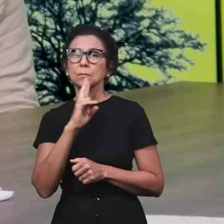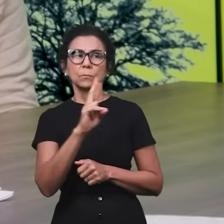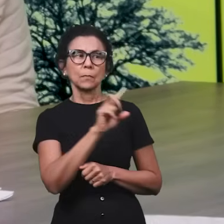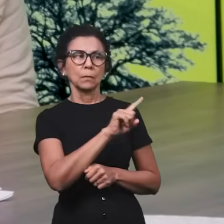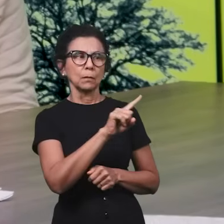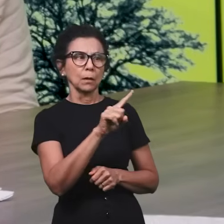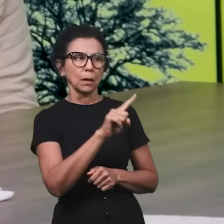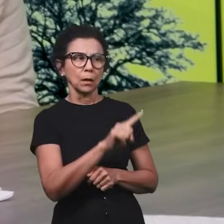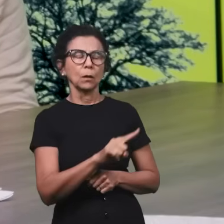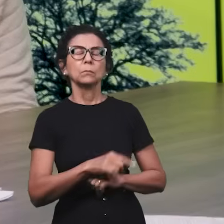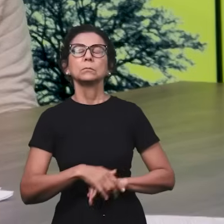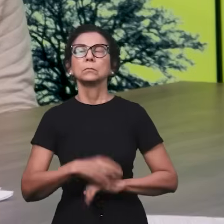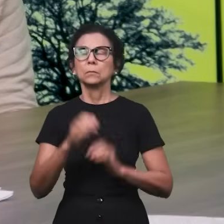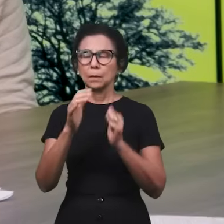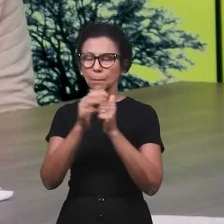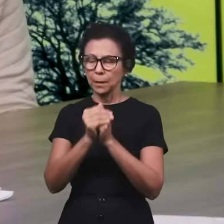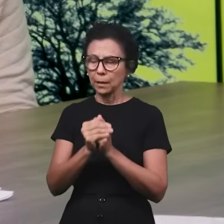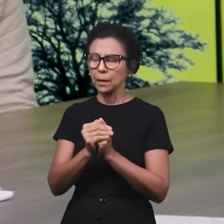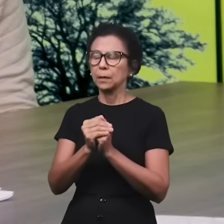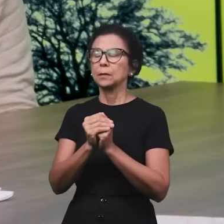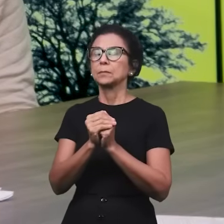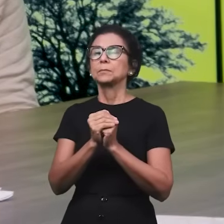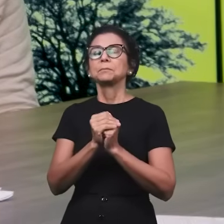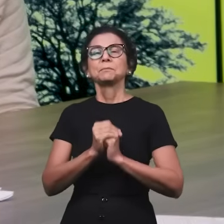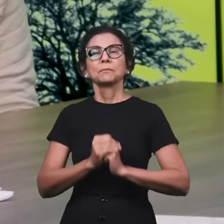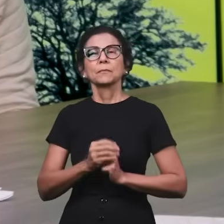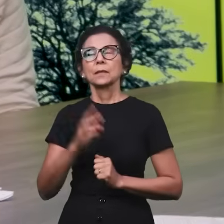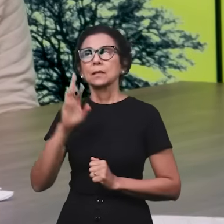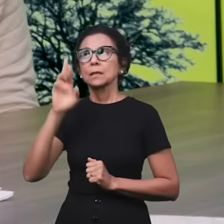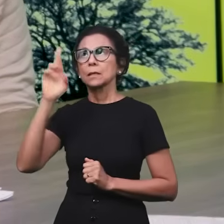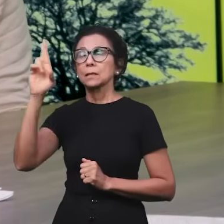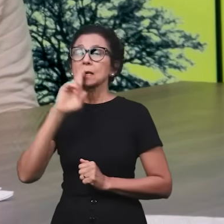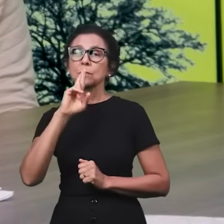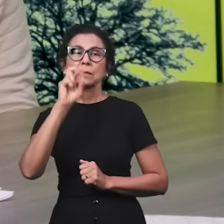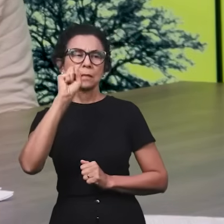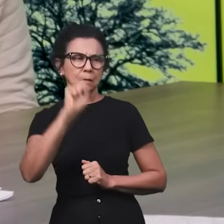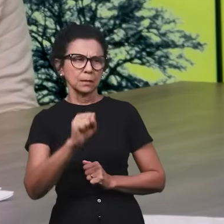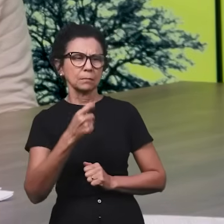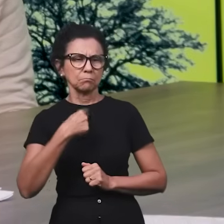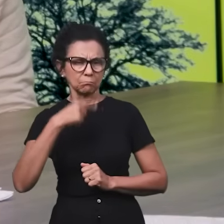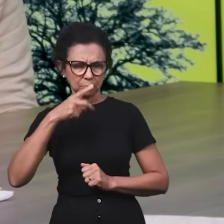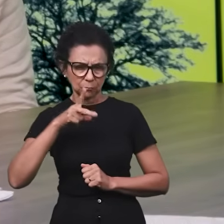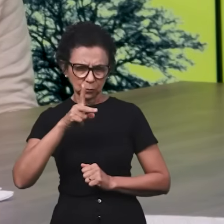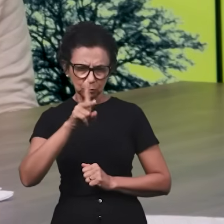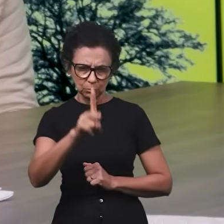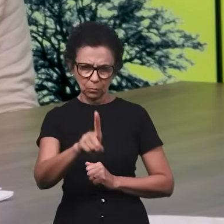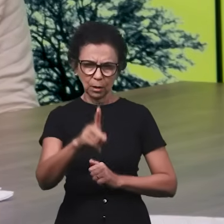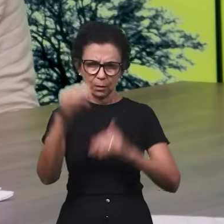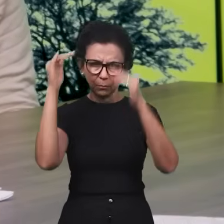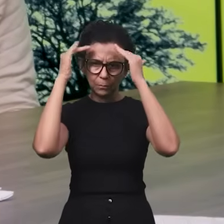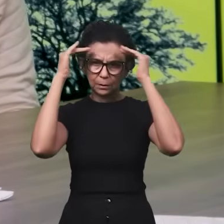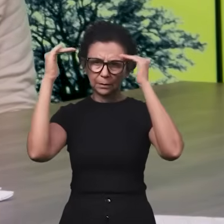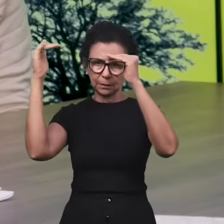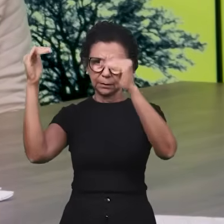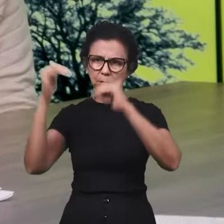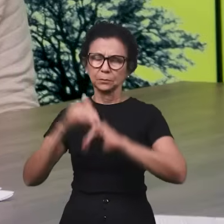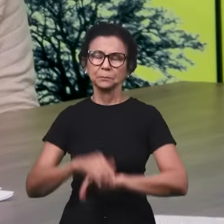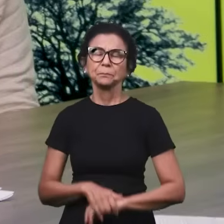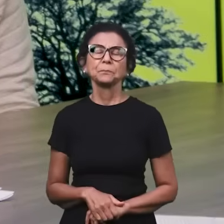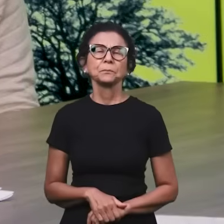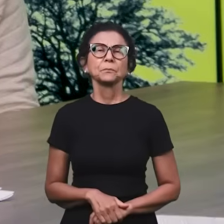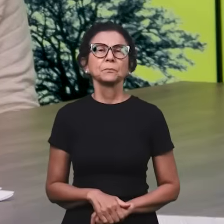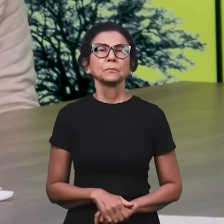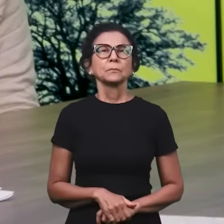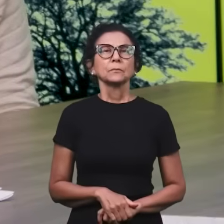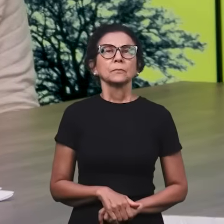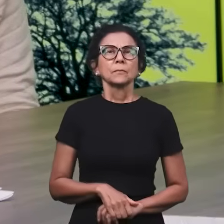o Senhor falasse não, nós entendíamos que o não do Senhor era uma bênção. Se o Senhor falasse sim, nós seguimos, né,